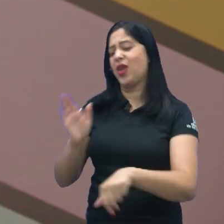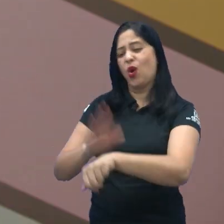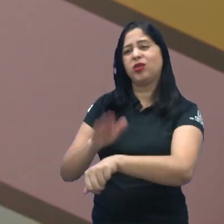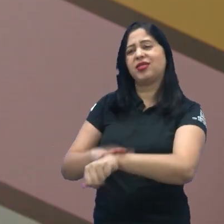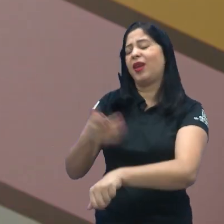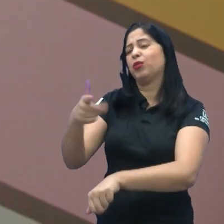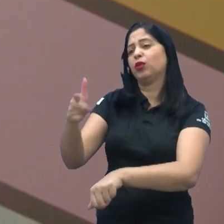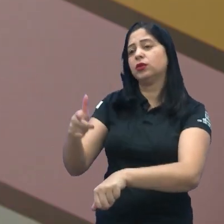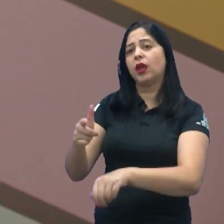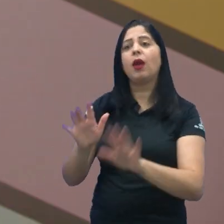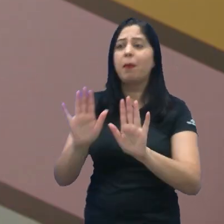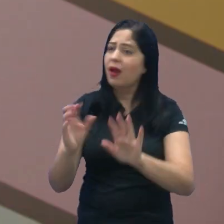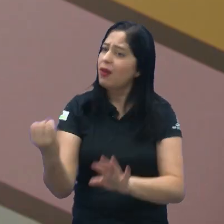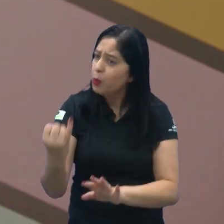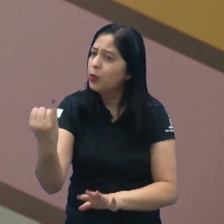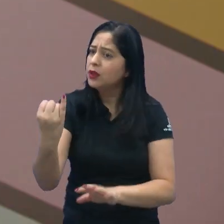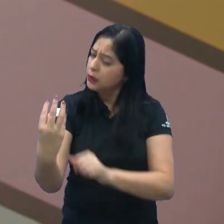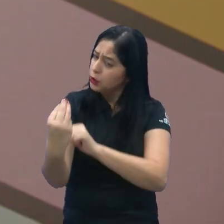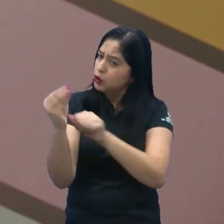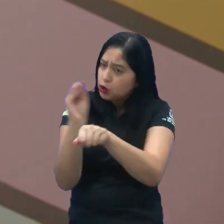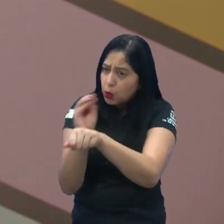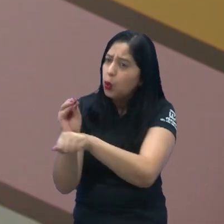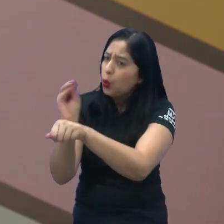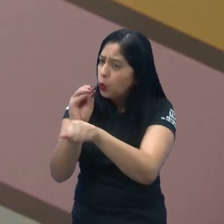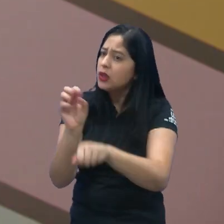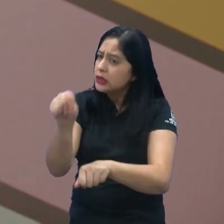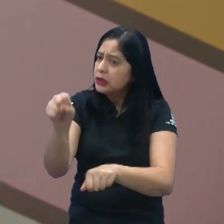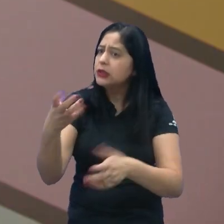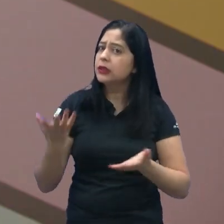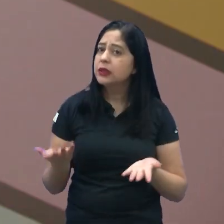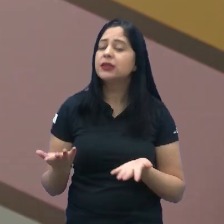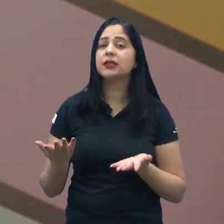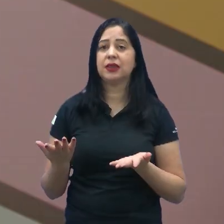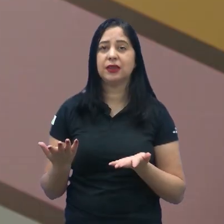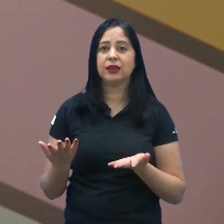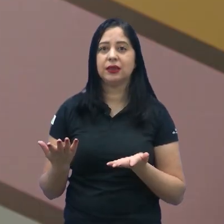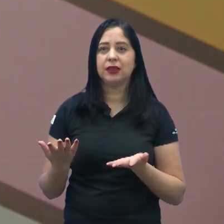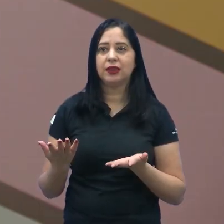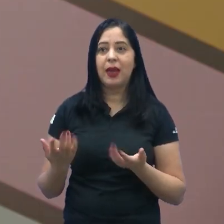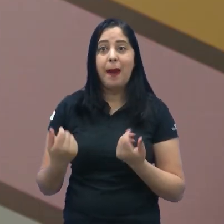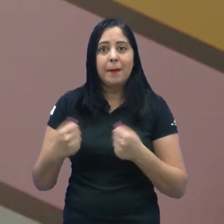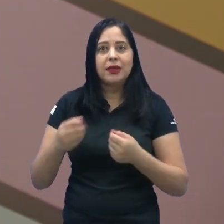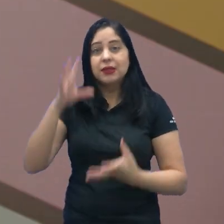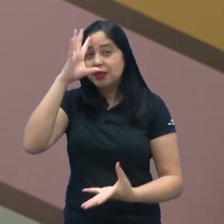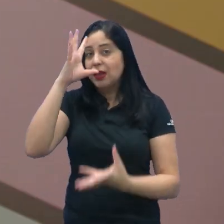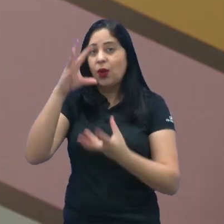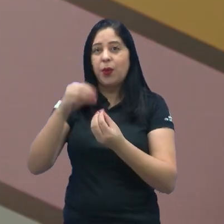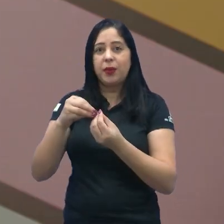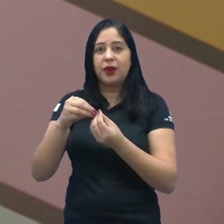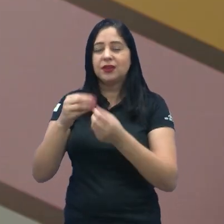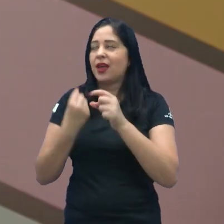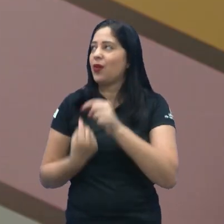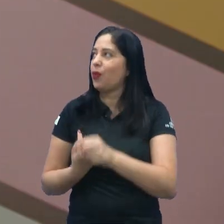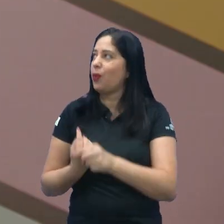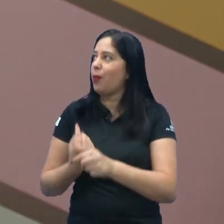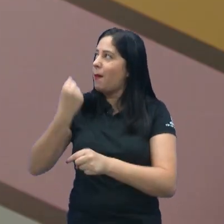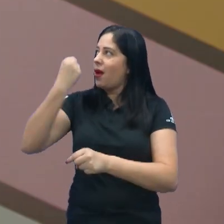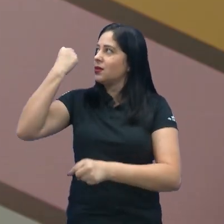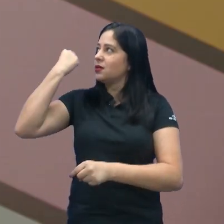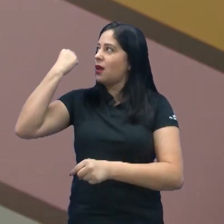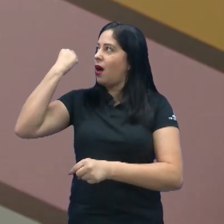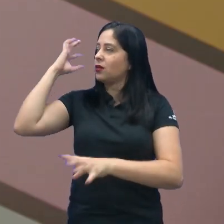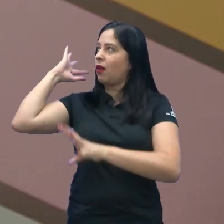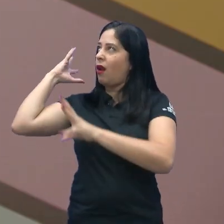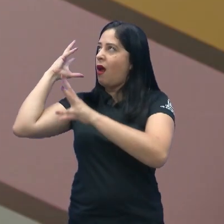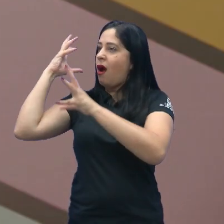mas é importante, né? É importante a gente entender a mulher que eu era antes, o que me fazia sentir bem e tentar resgatar essa